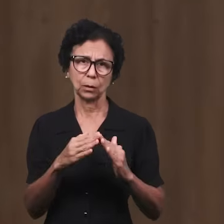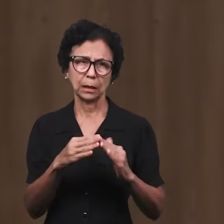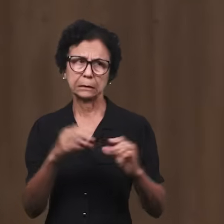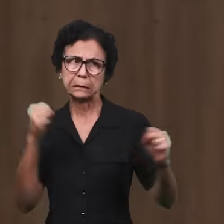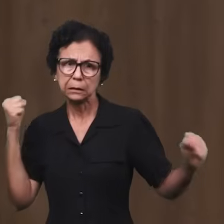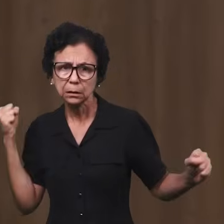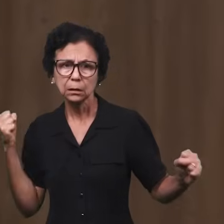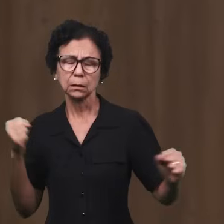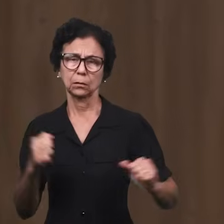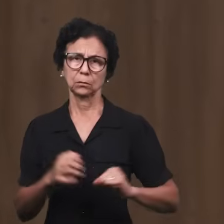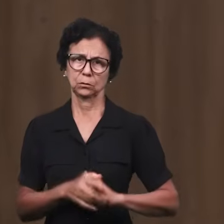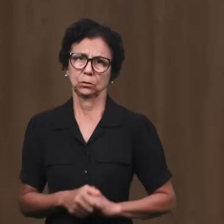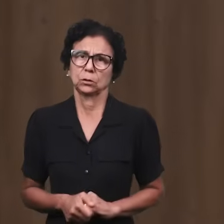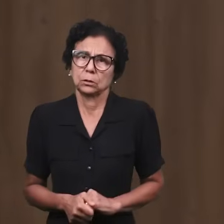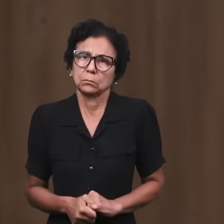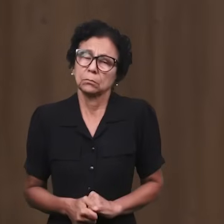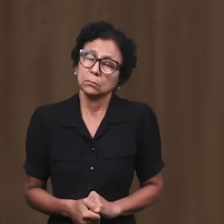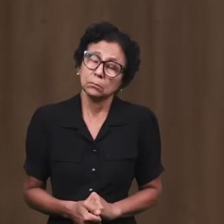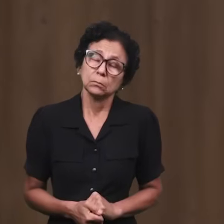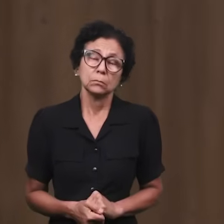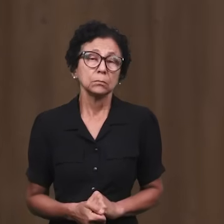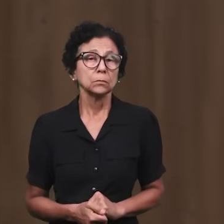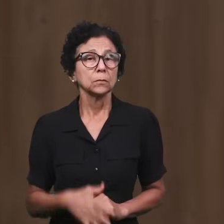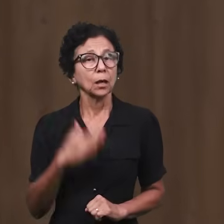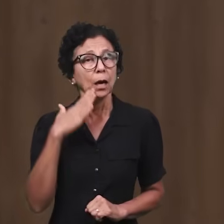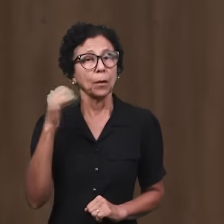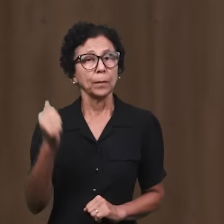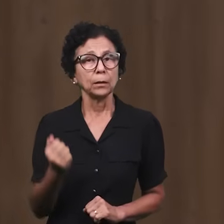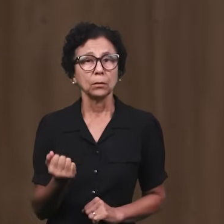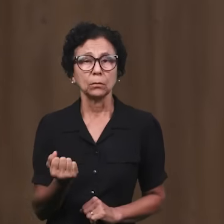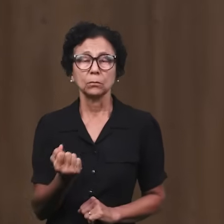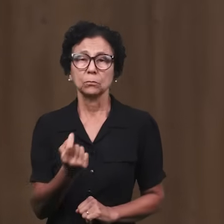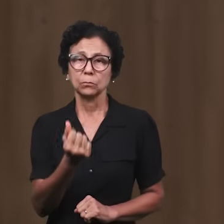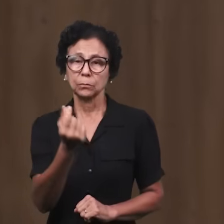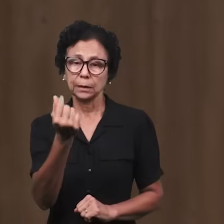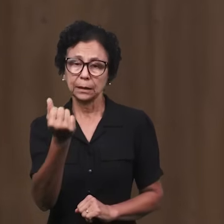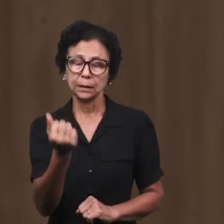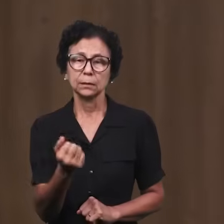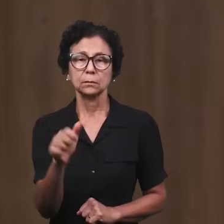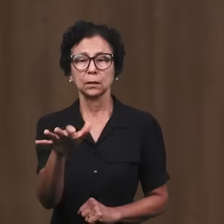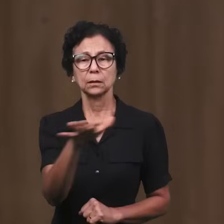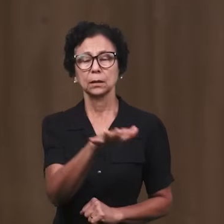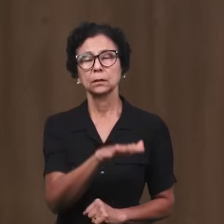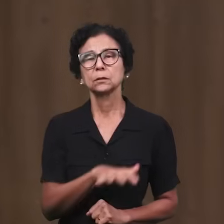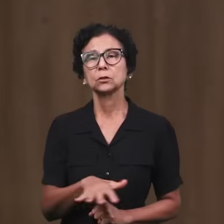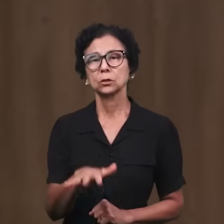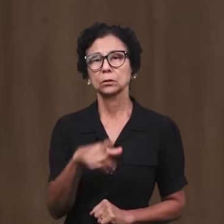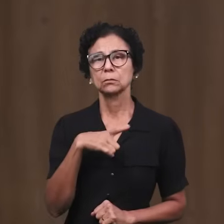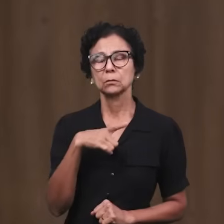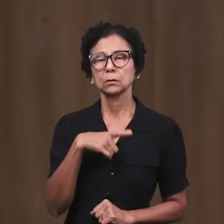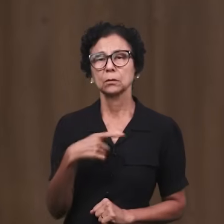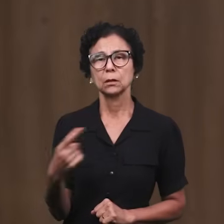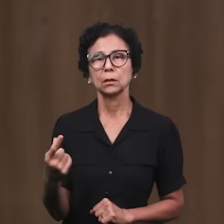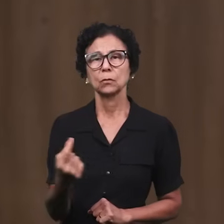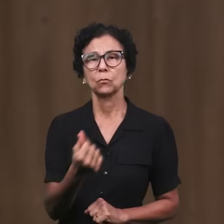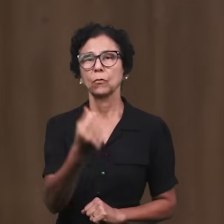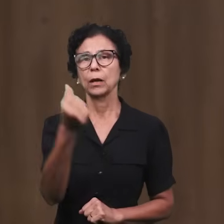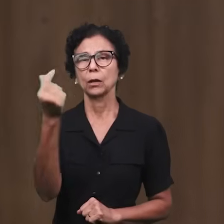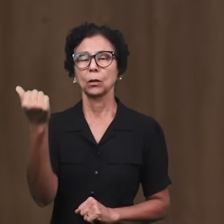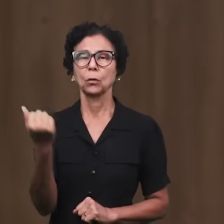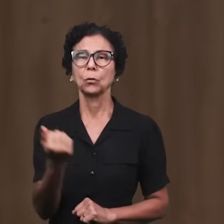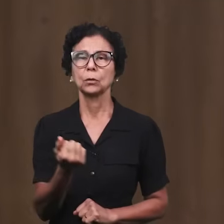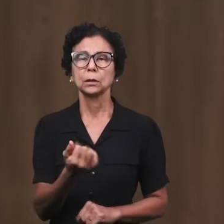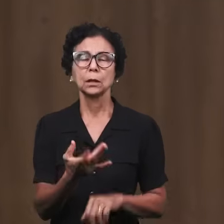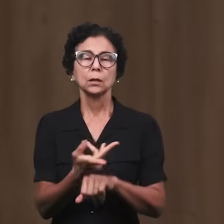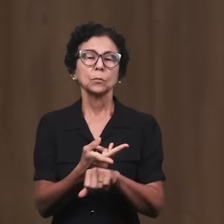ter um imóvel daquilo que é a sua vontade. Então, cada região, existem os programas, procurar as imobiliárias e